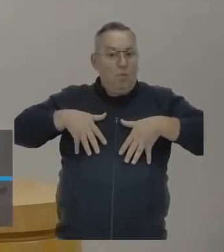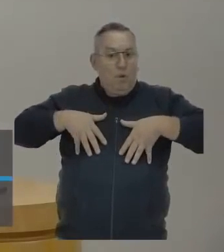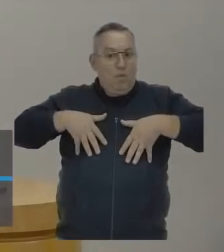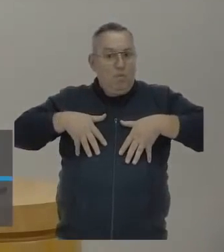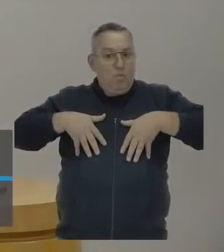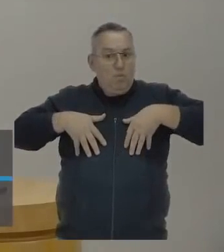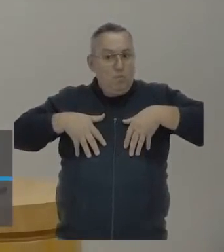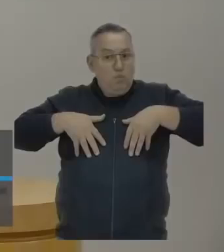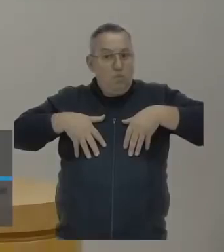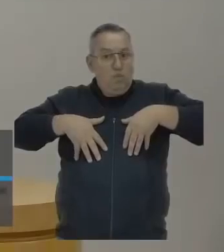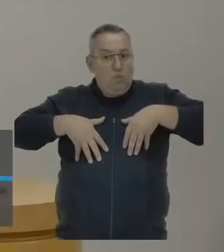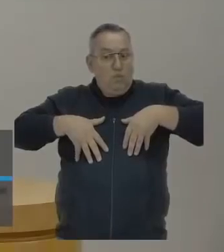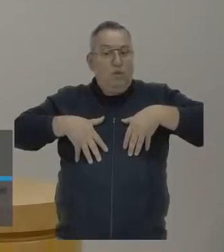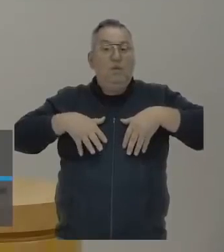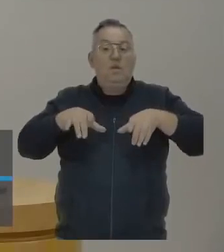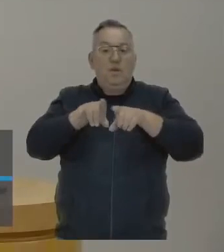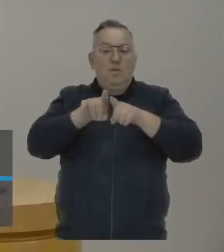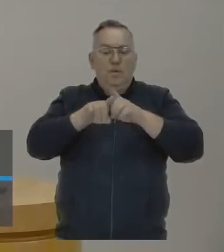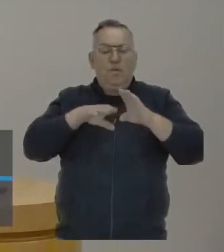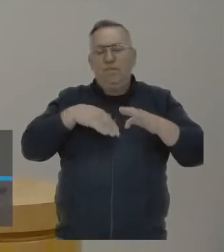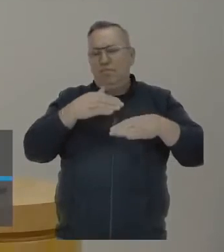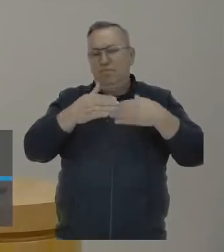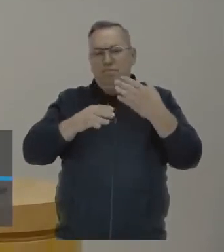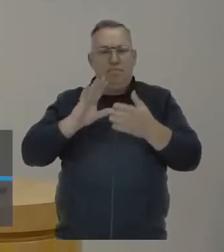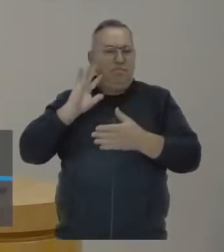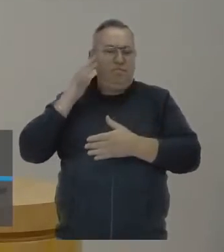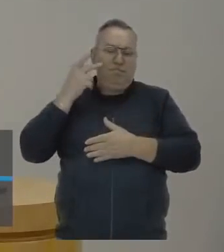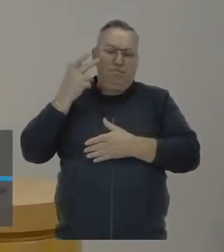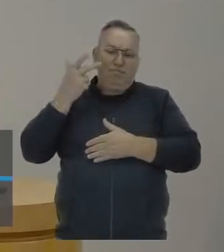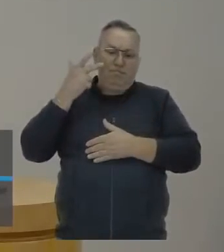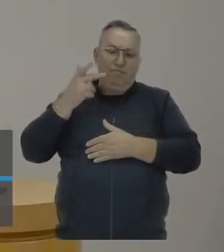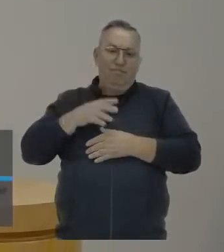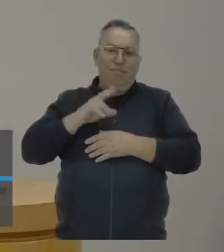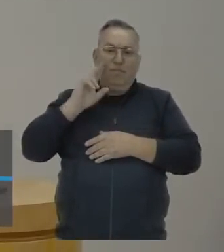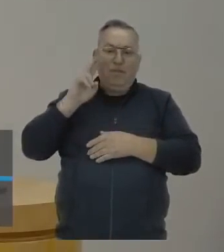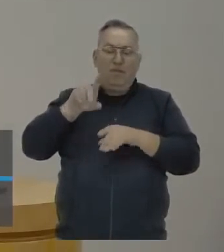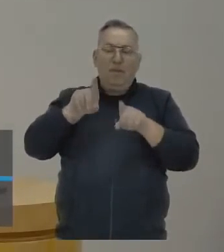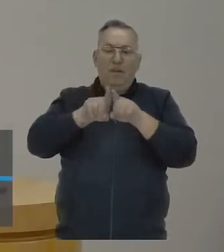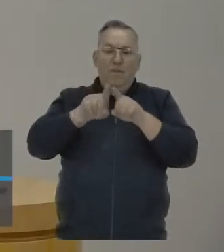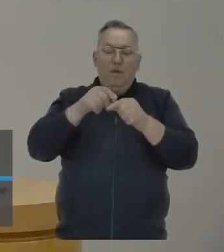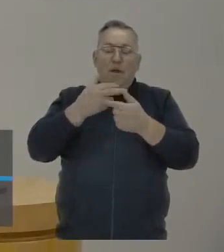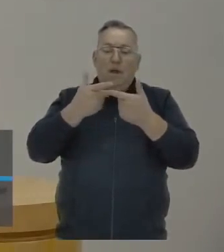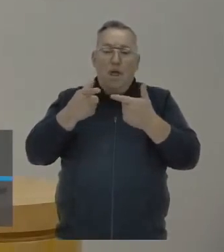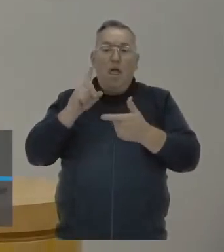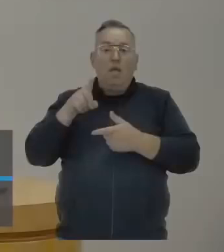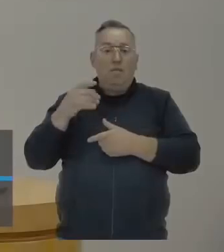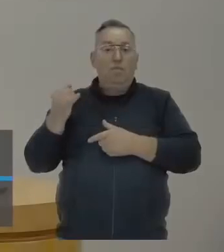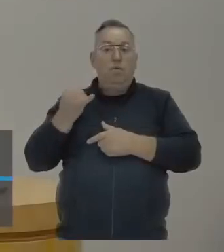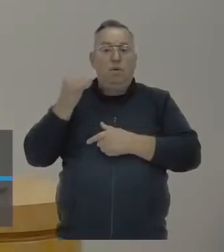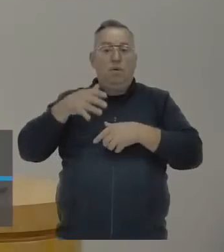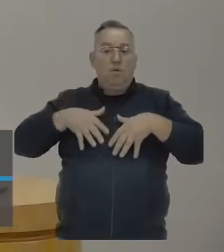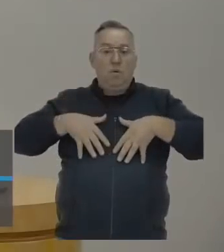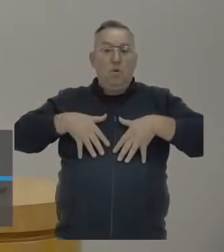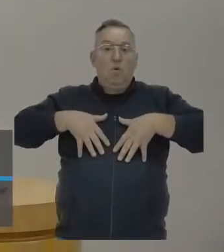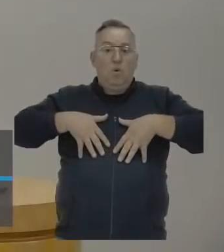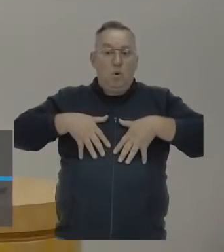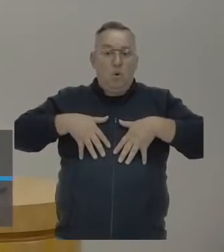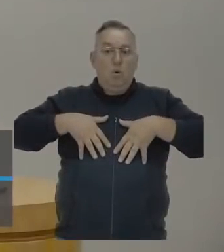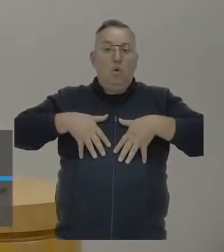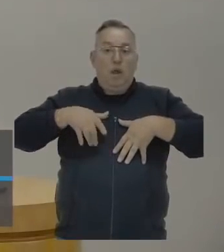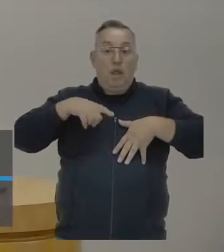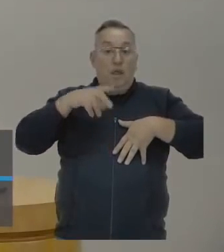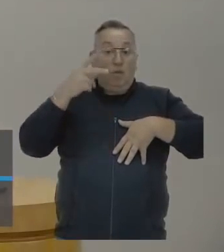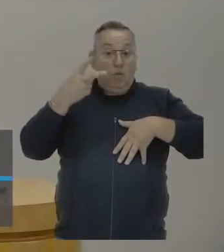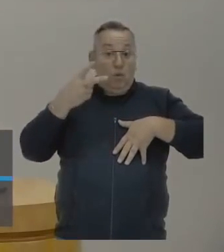direito. Tá? Mas aí o processo acontece normalmente. E você vê, e é um órgão tão importante, né, o pulmão, que a gente tem dois.